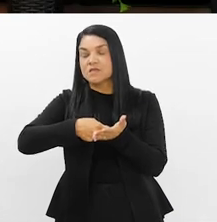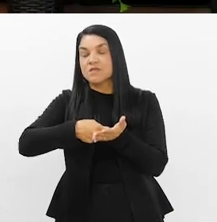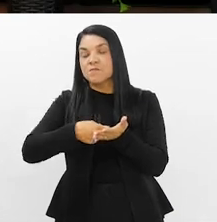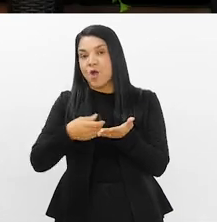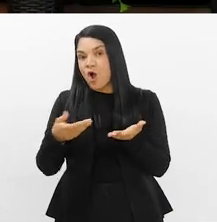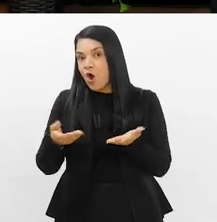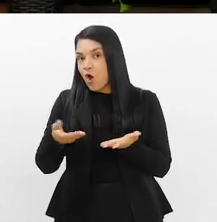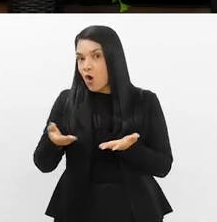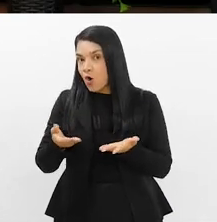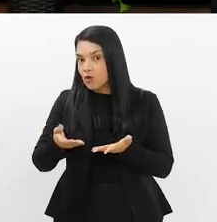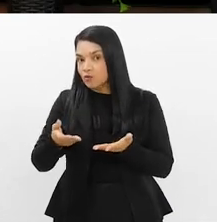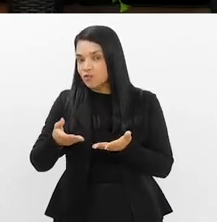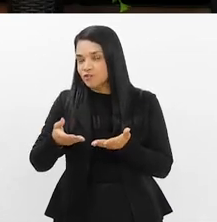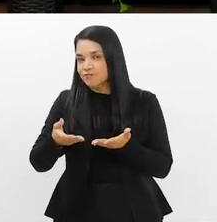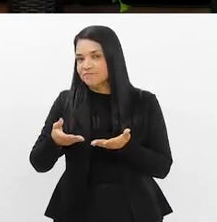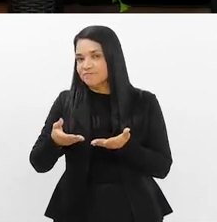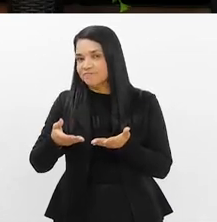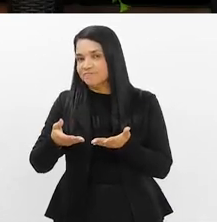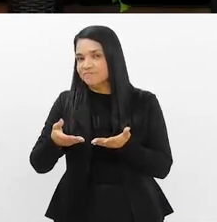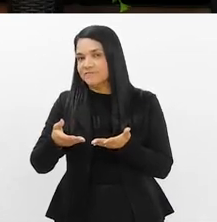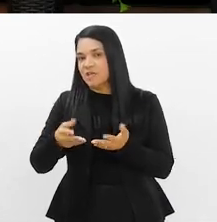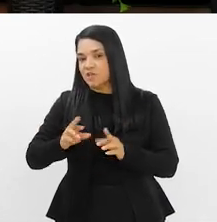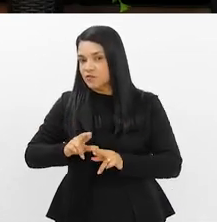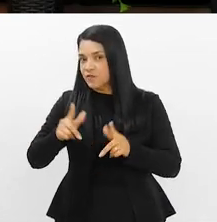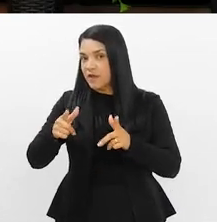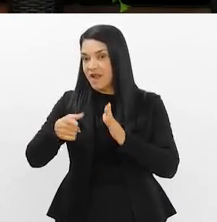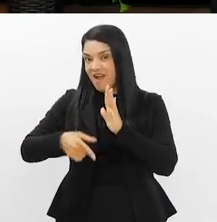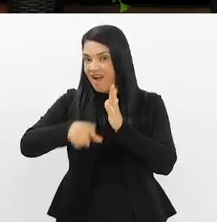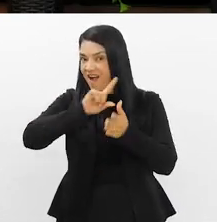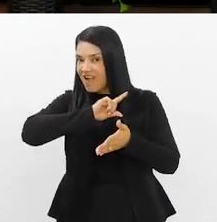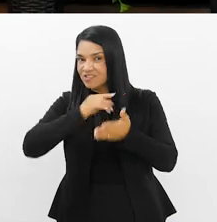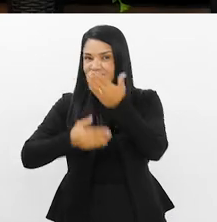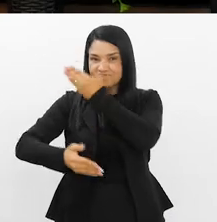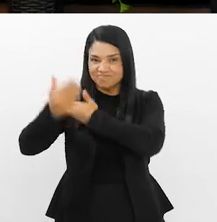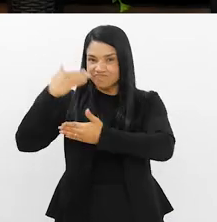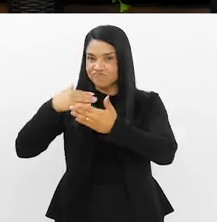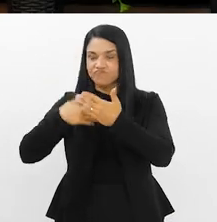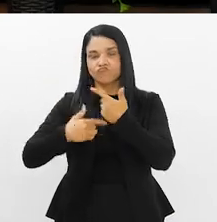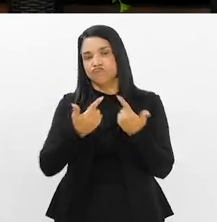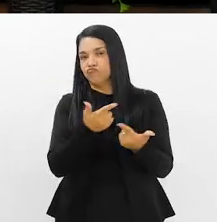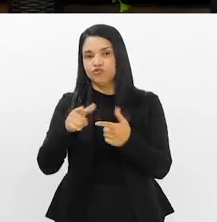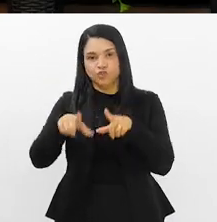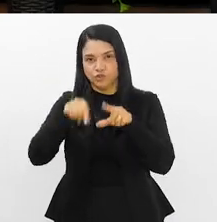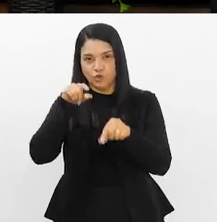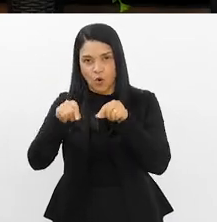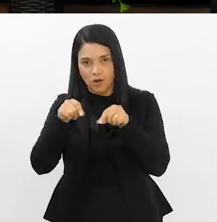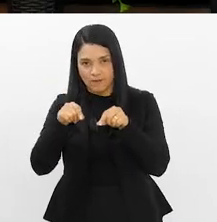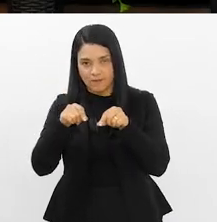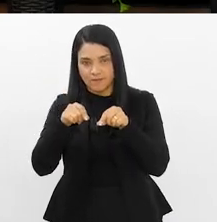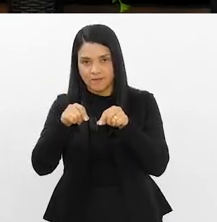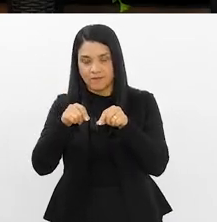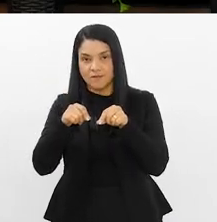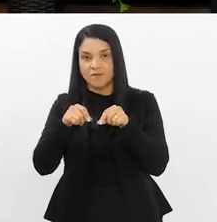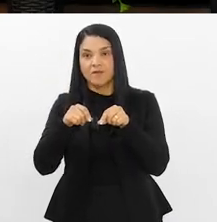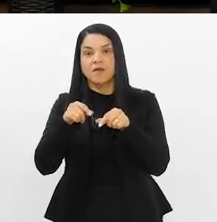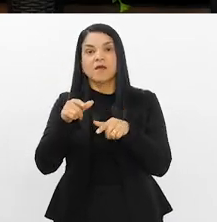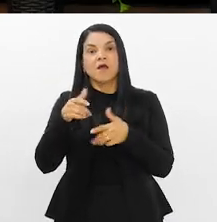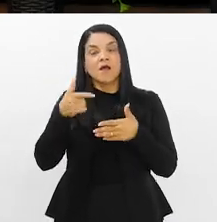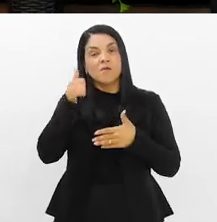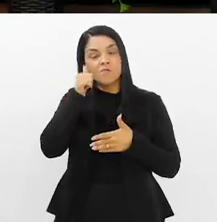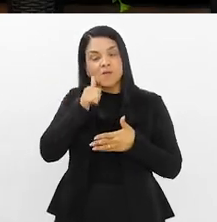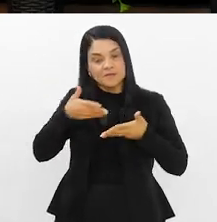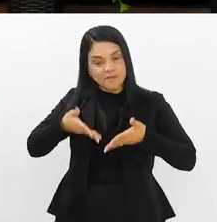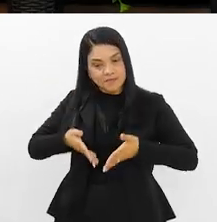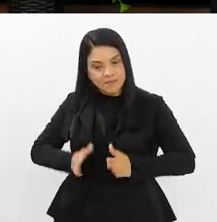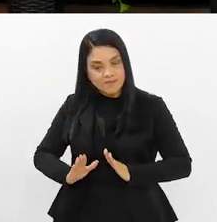não necessariamente. Então, antes não havia escolhas. Outros faziam a escolha por qualquer mulher que nascia.